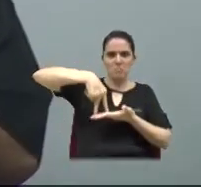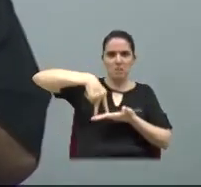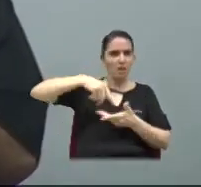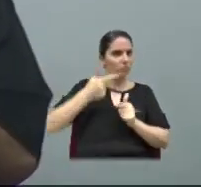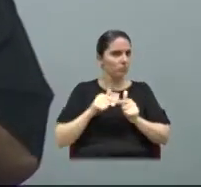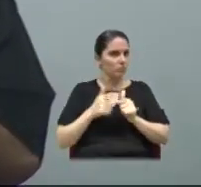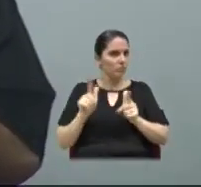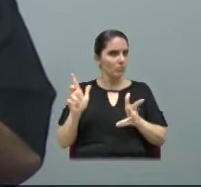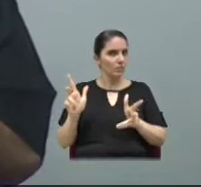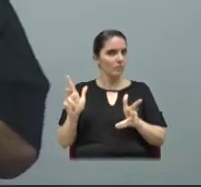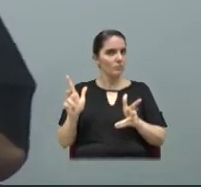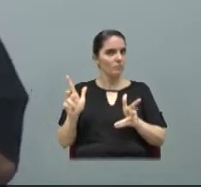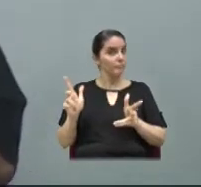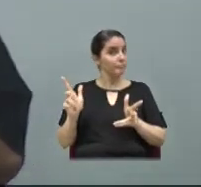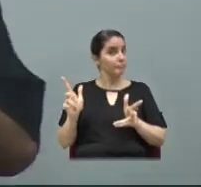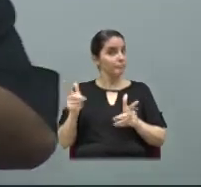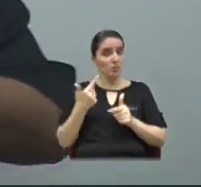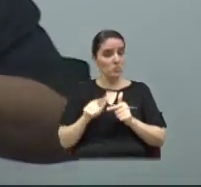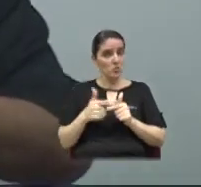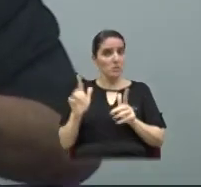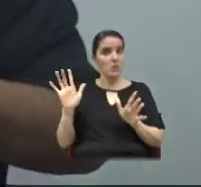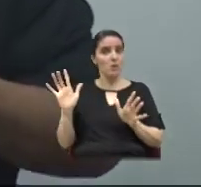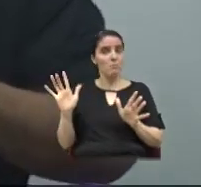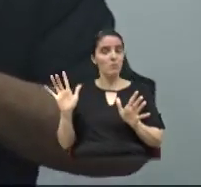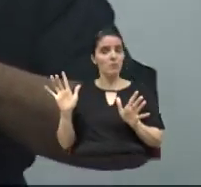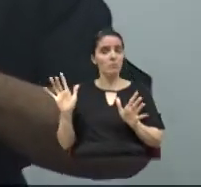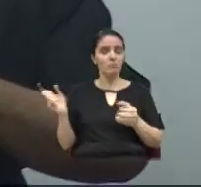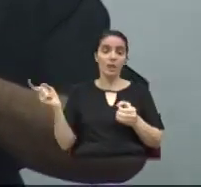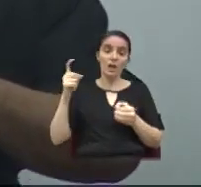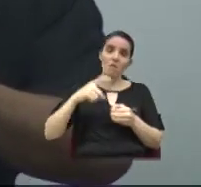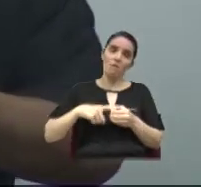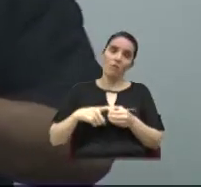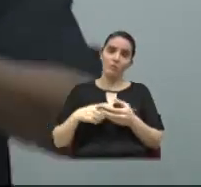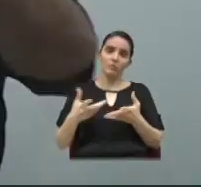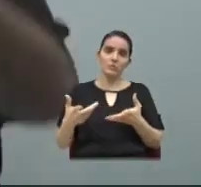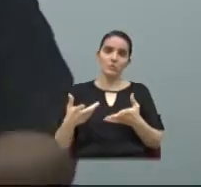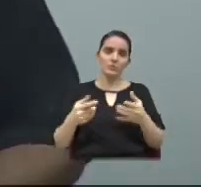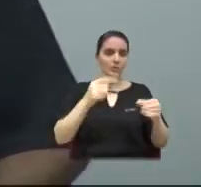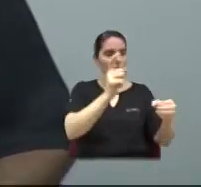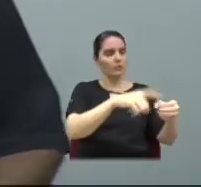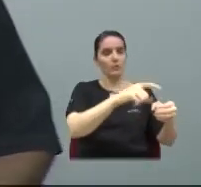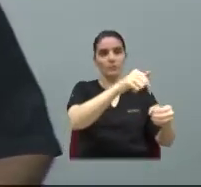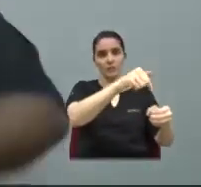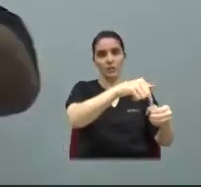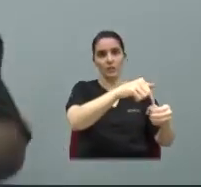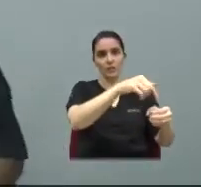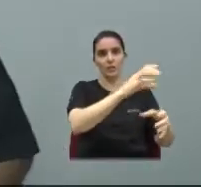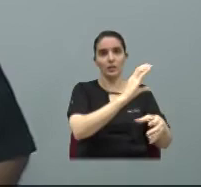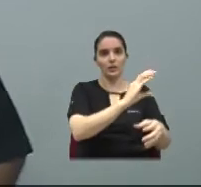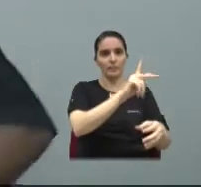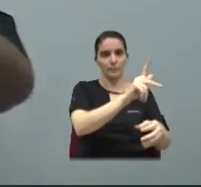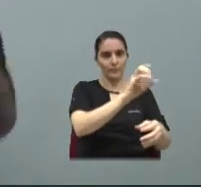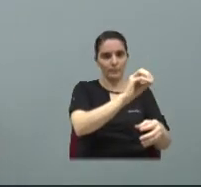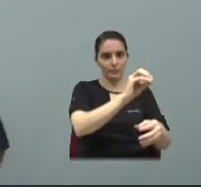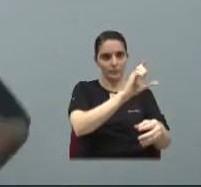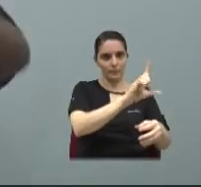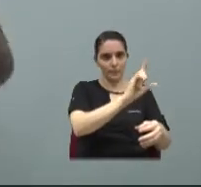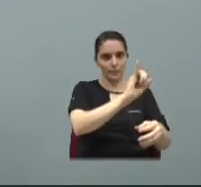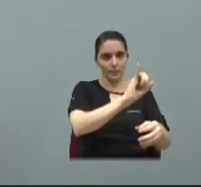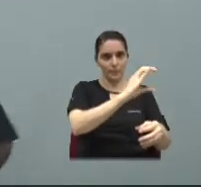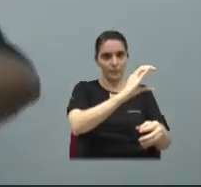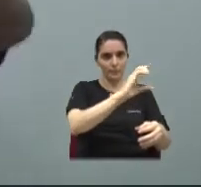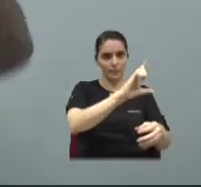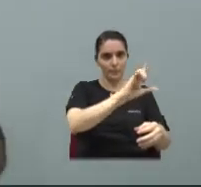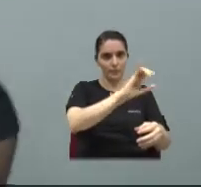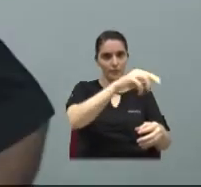problema? Não tem problema, é voltar para trás e levar na policlínica do que estava. Bem acomodado, com água,